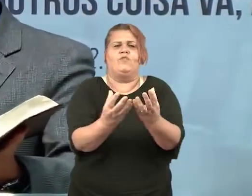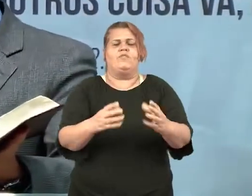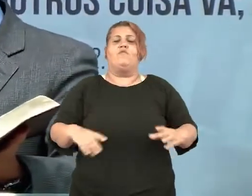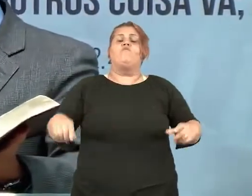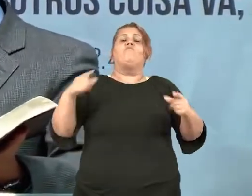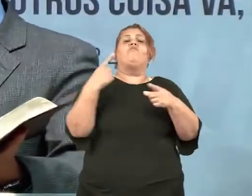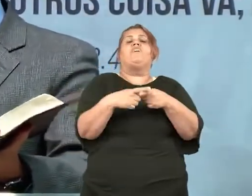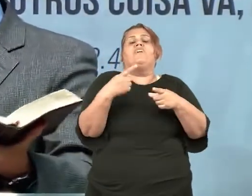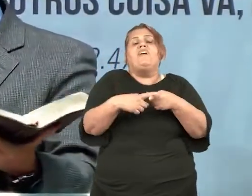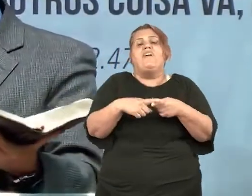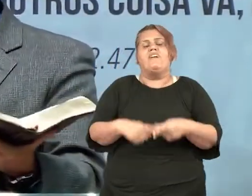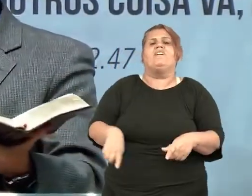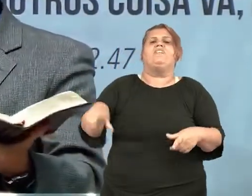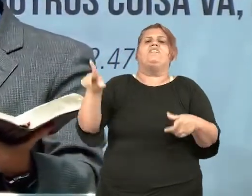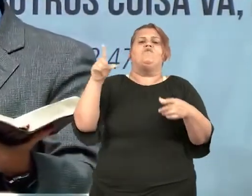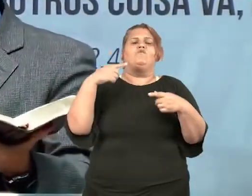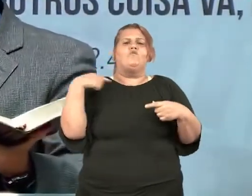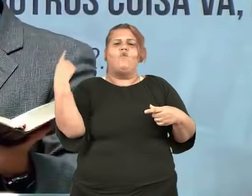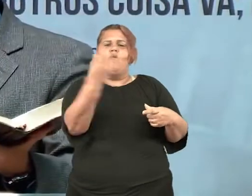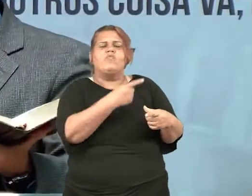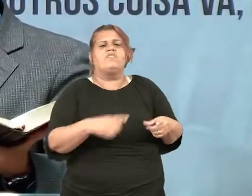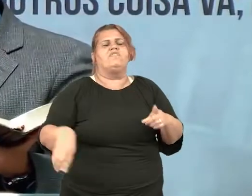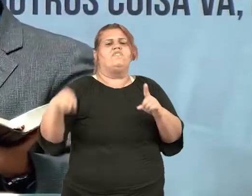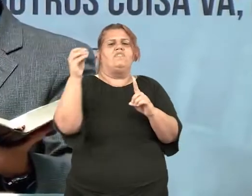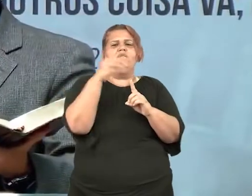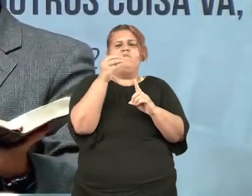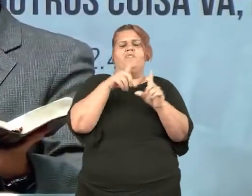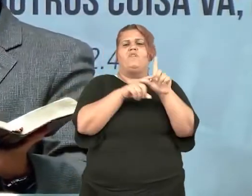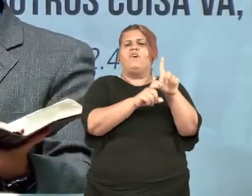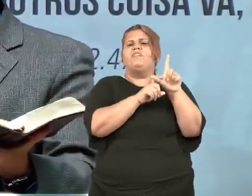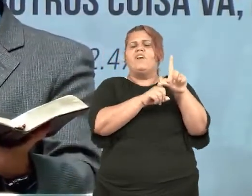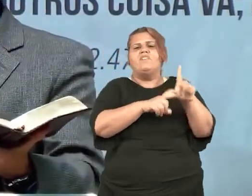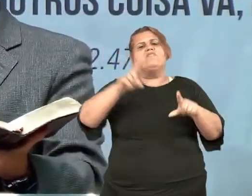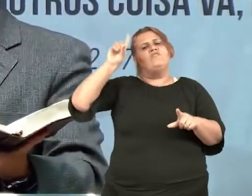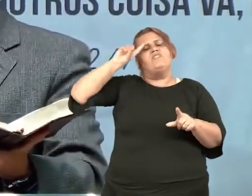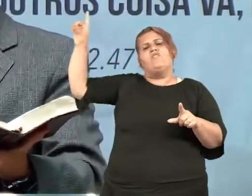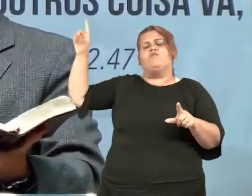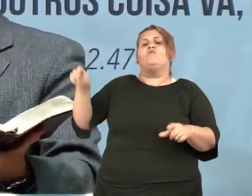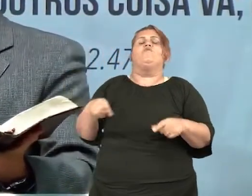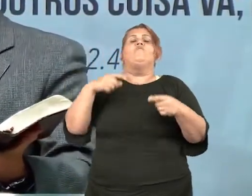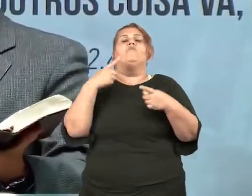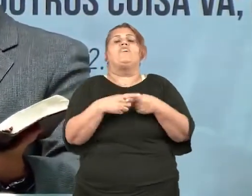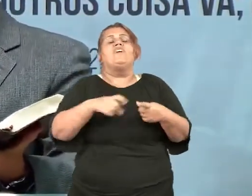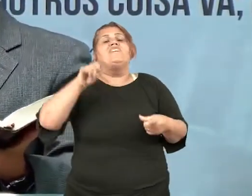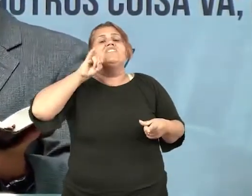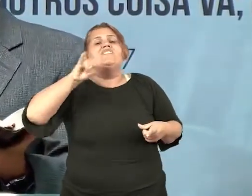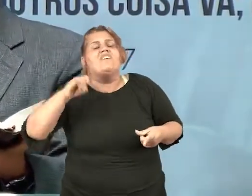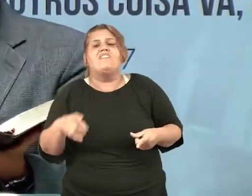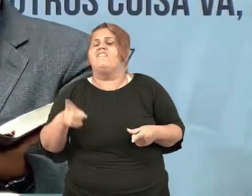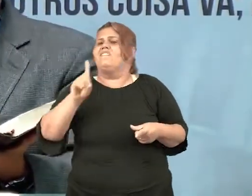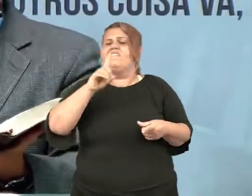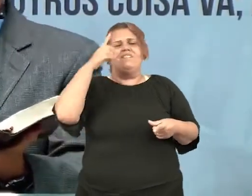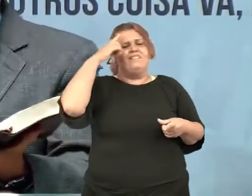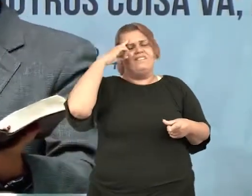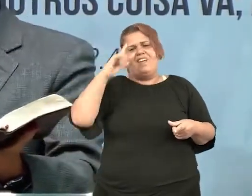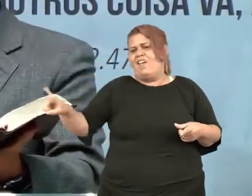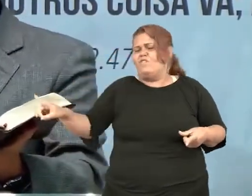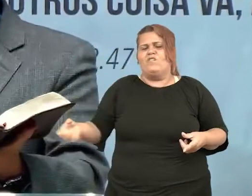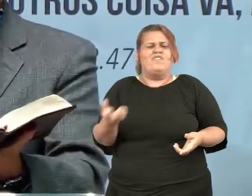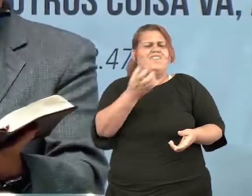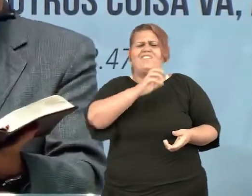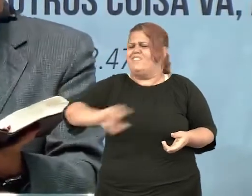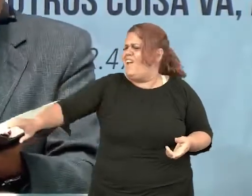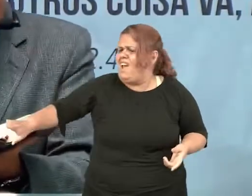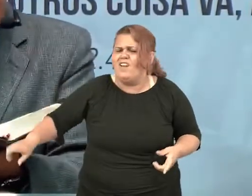viveremos. Se Ele não quiser, não faremos. Se Ele não quiser, não viajaremos. Se Ele não quiser, não teremos